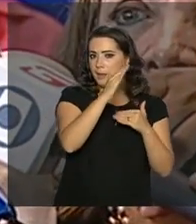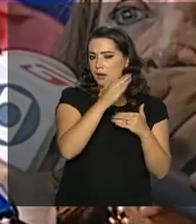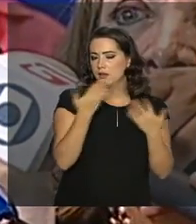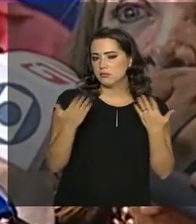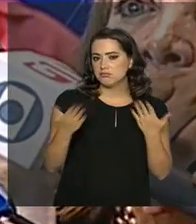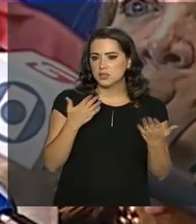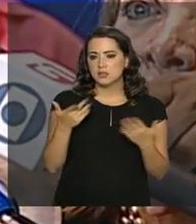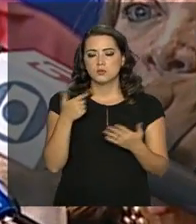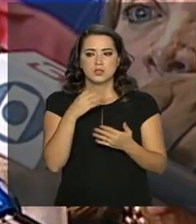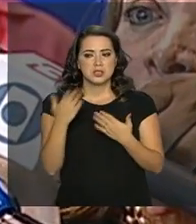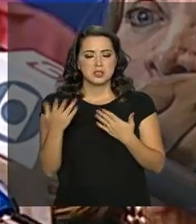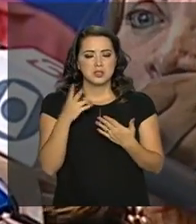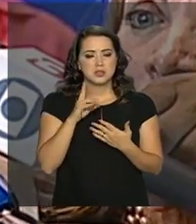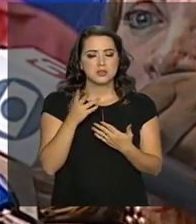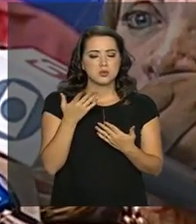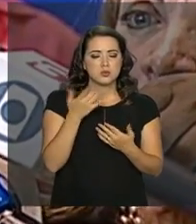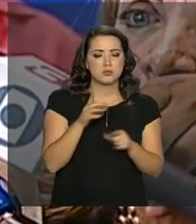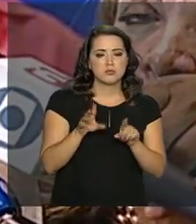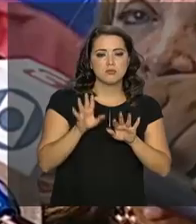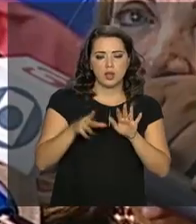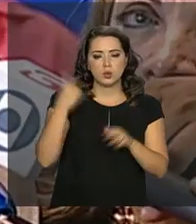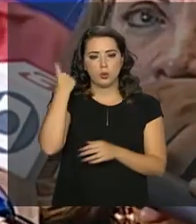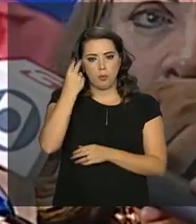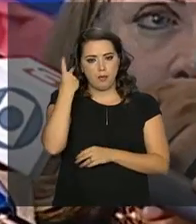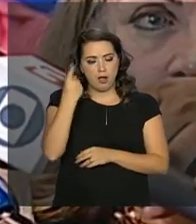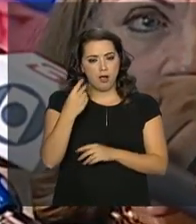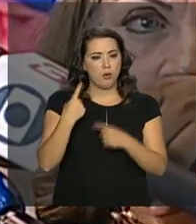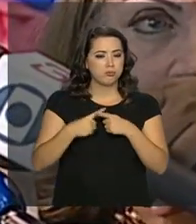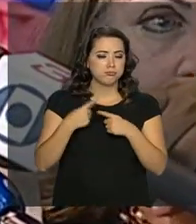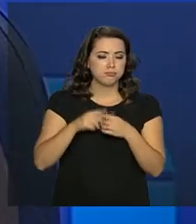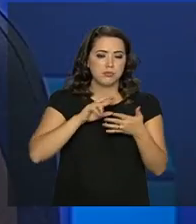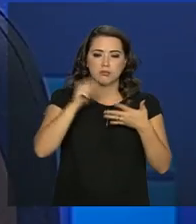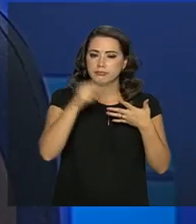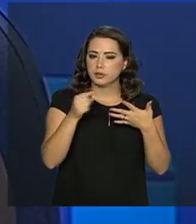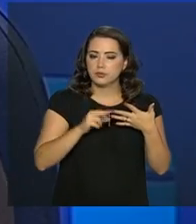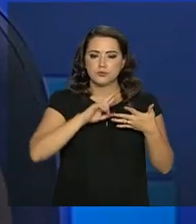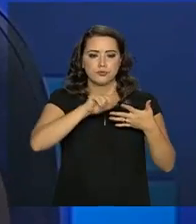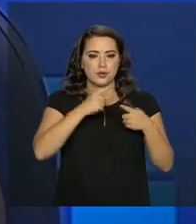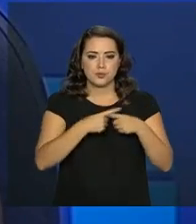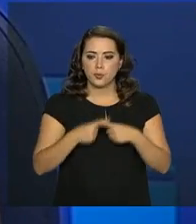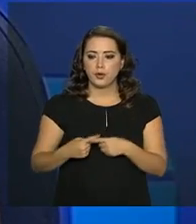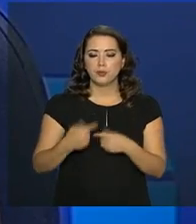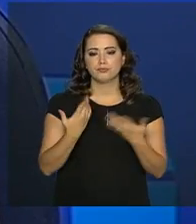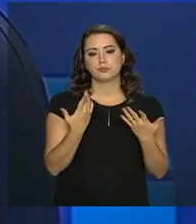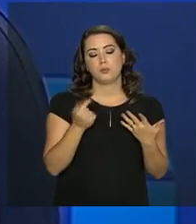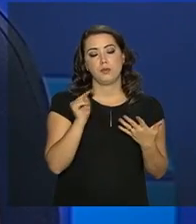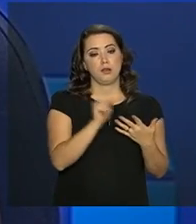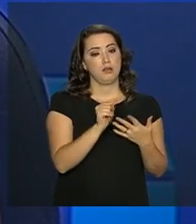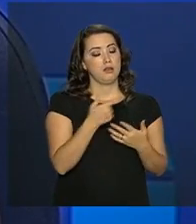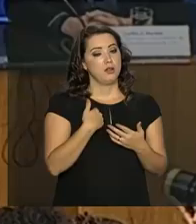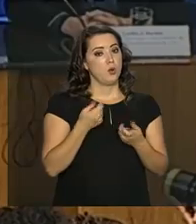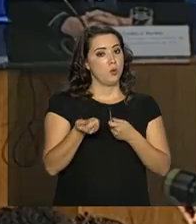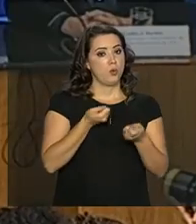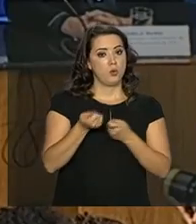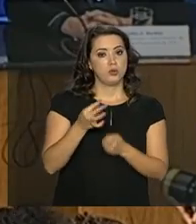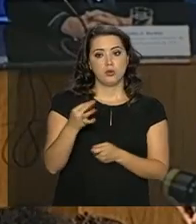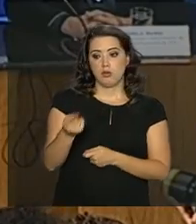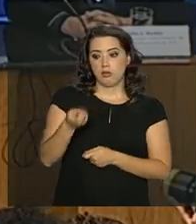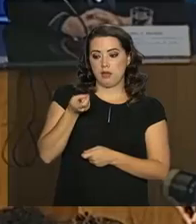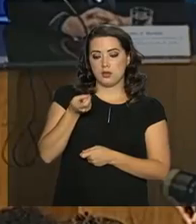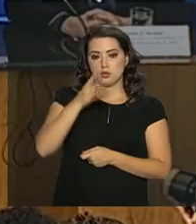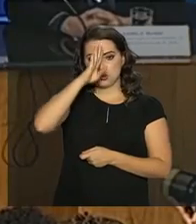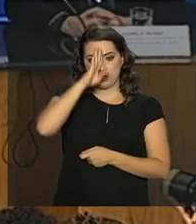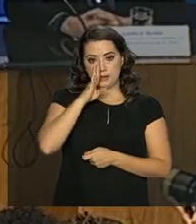que deseja ou imagina e acaba não indo no segundo dia para a presidente do inep o novo controle de taxa de isenção